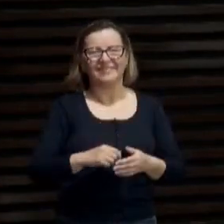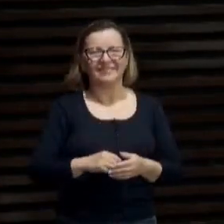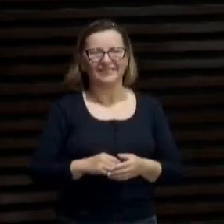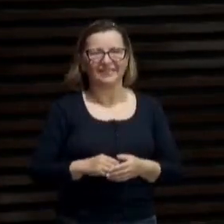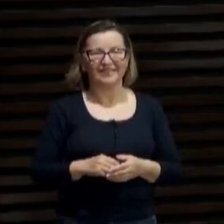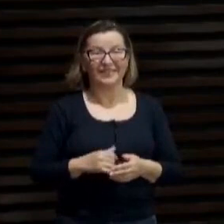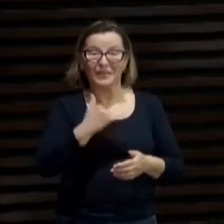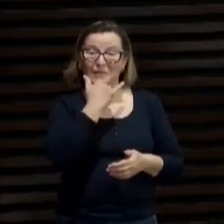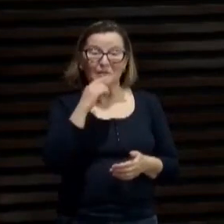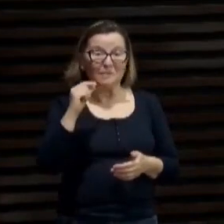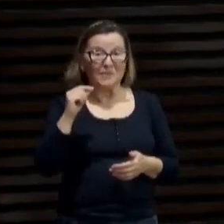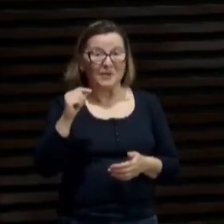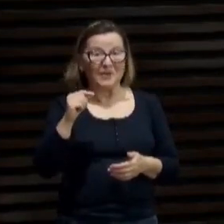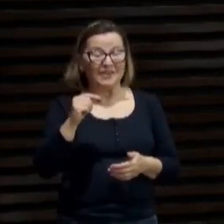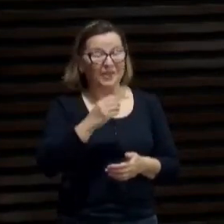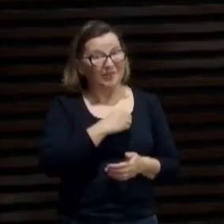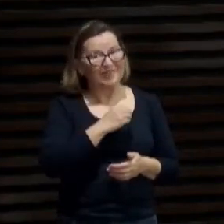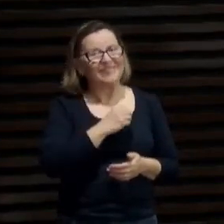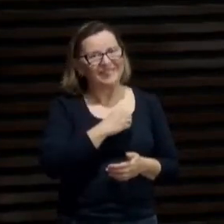No perdão de pecados.